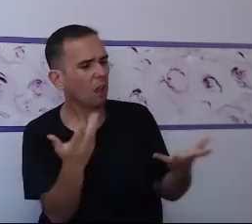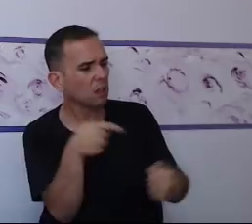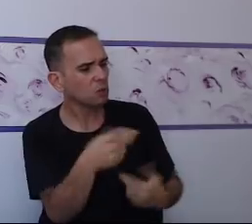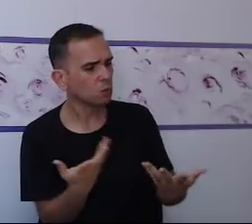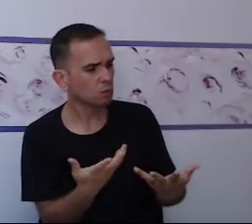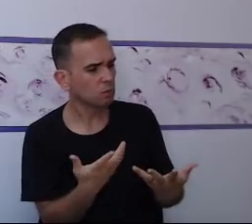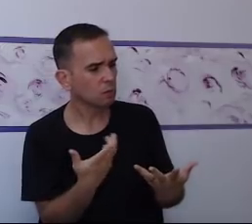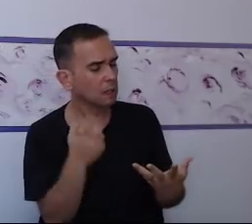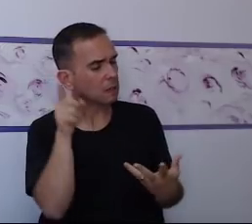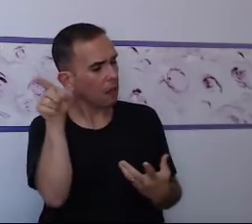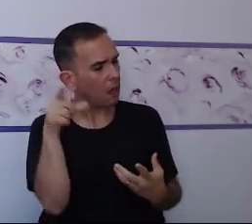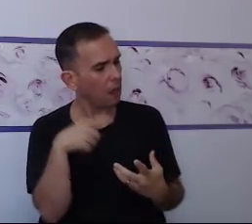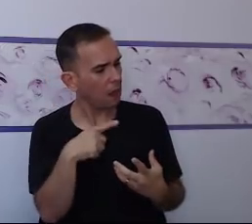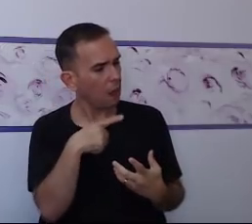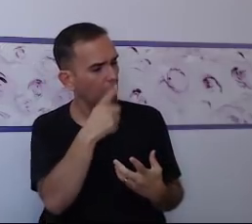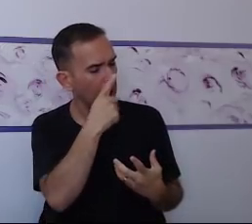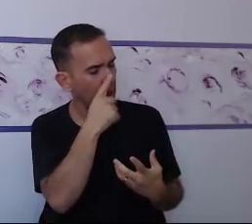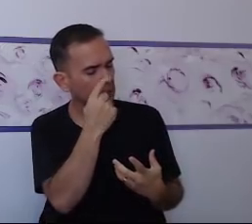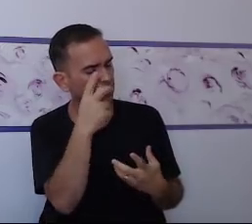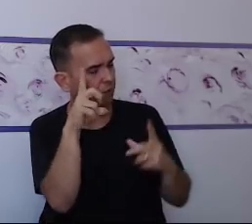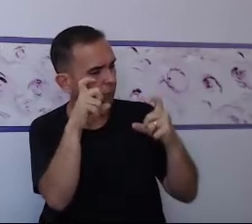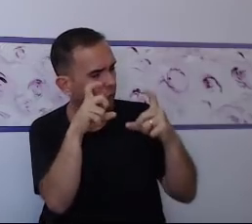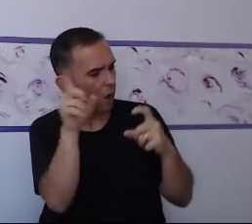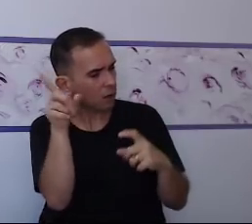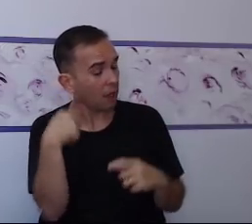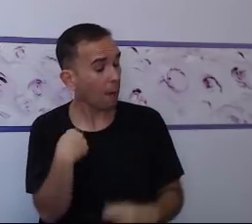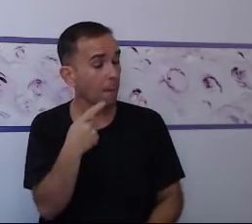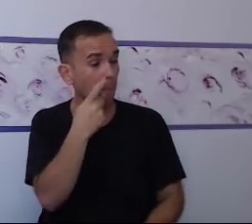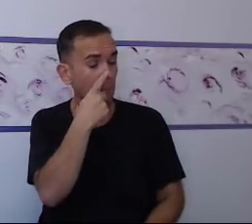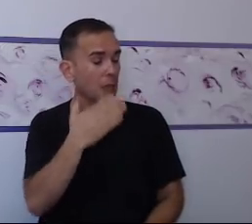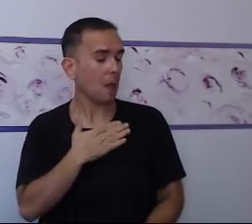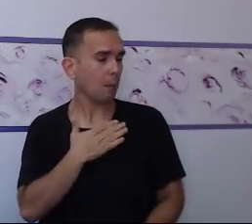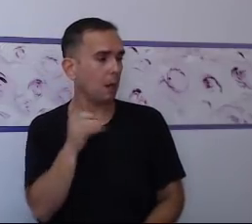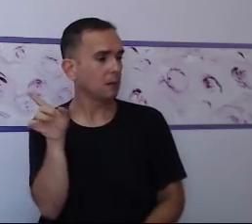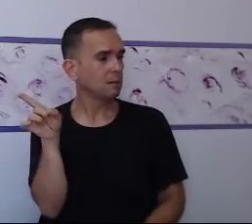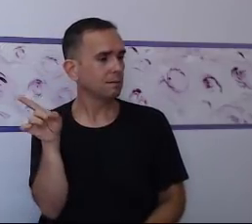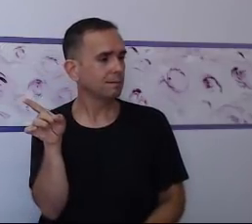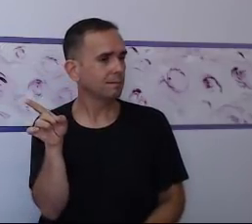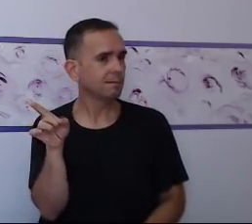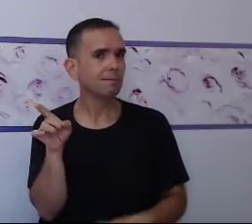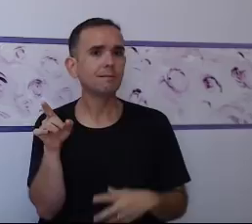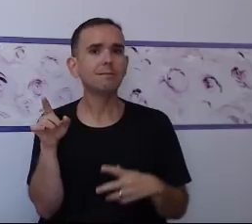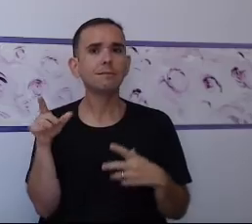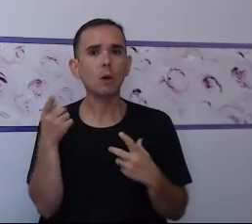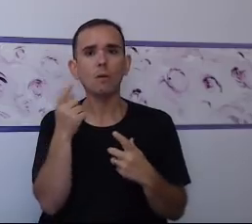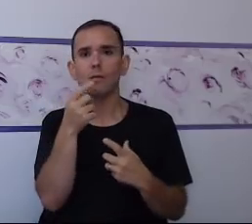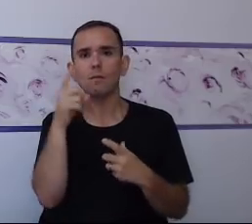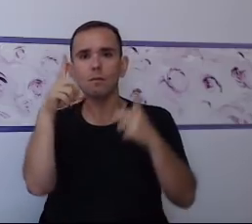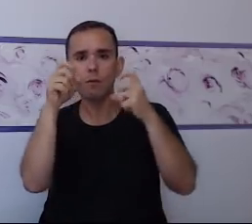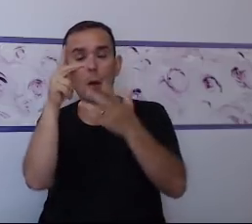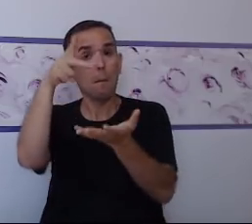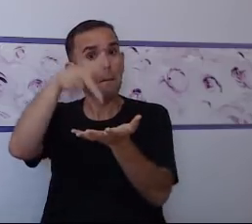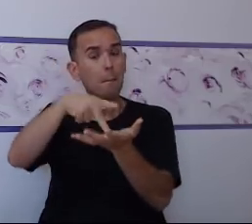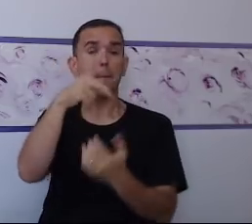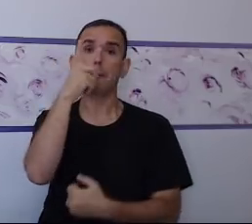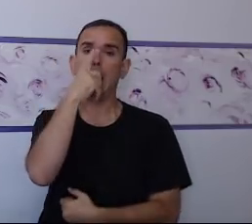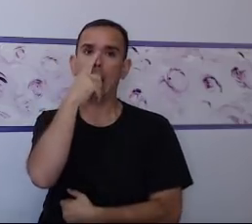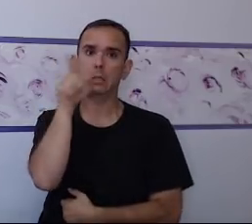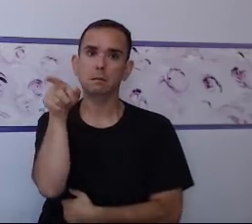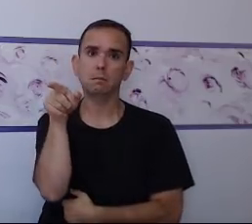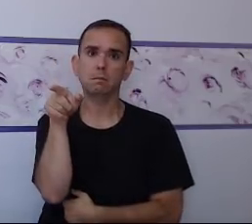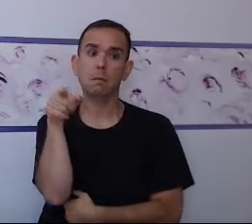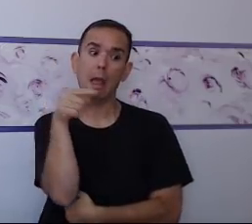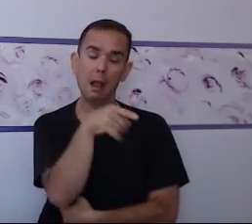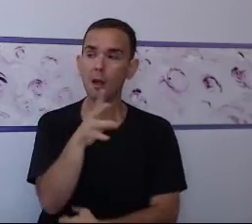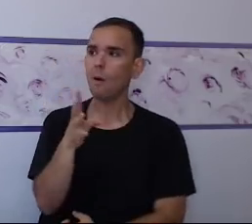mãe que está lá na PECs, lá, é a figura da minha mãe, da mãe dele. Então a gente traz a figura real de mãe, para que